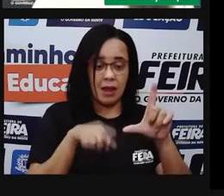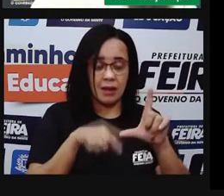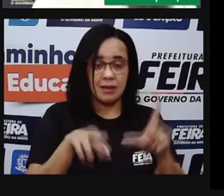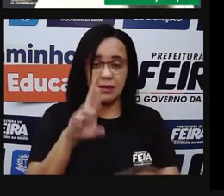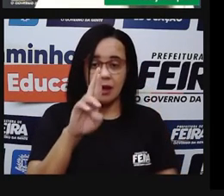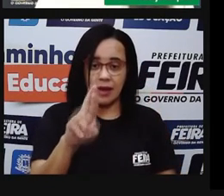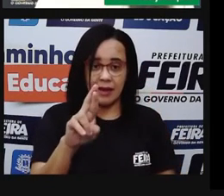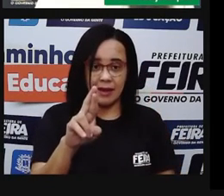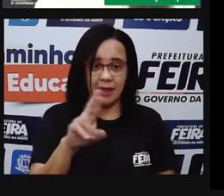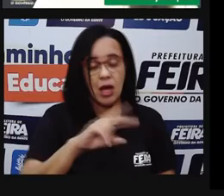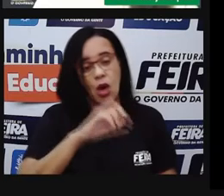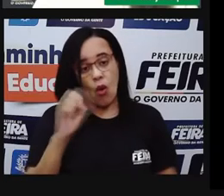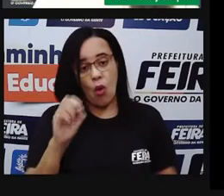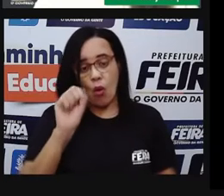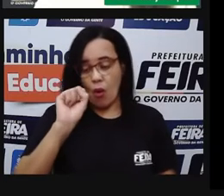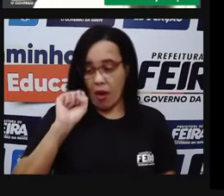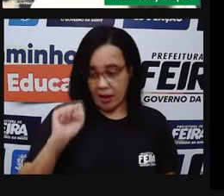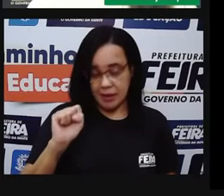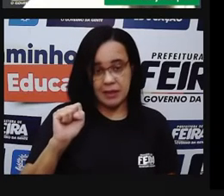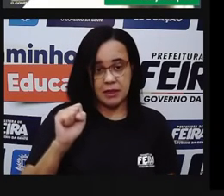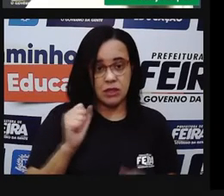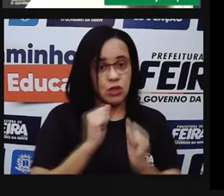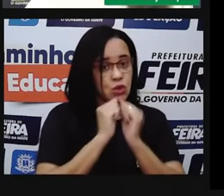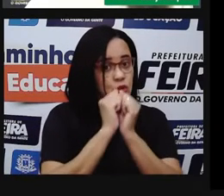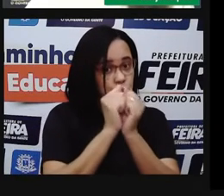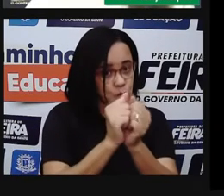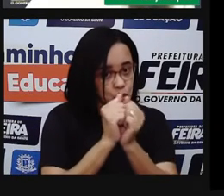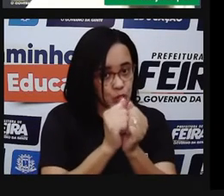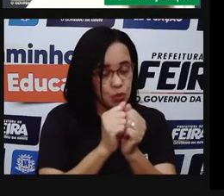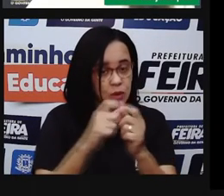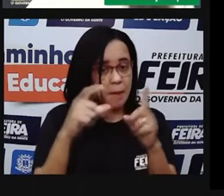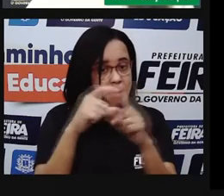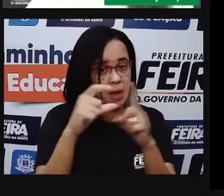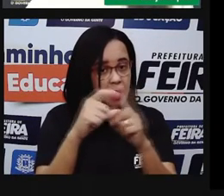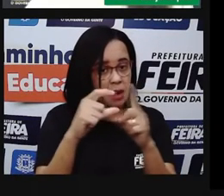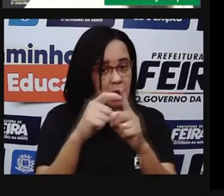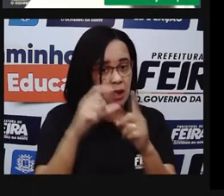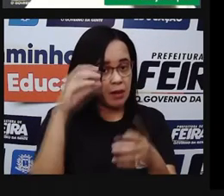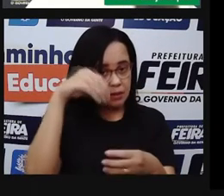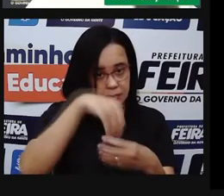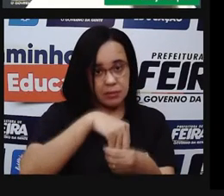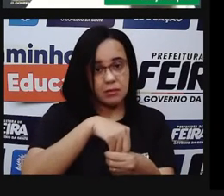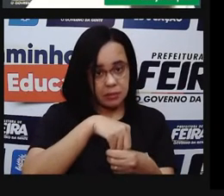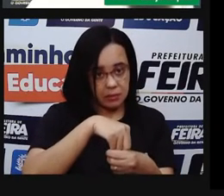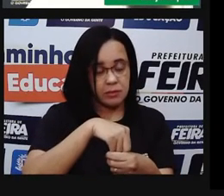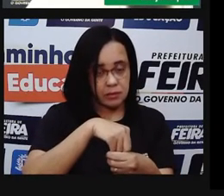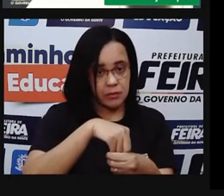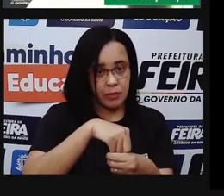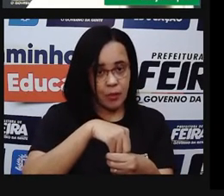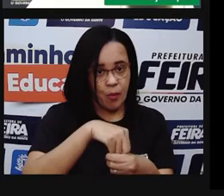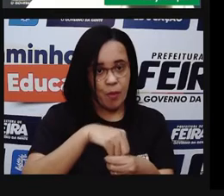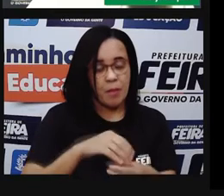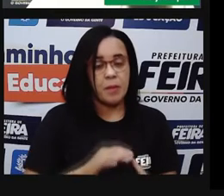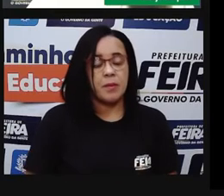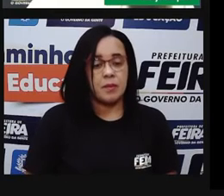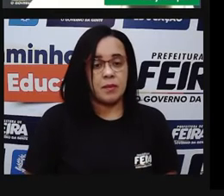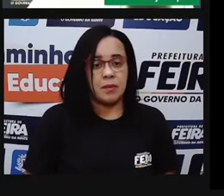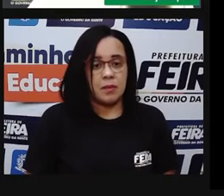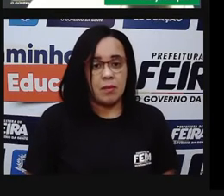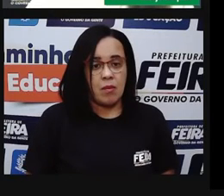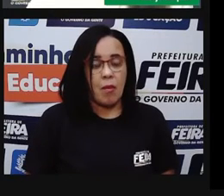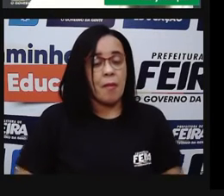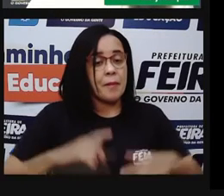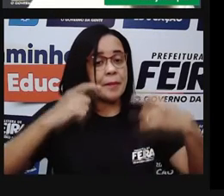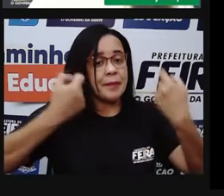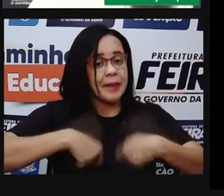tiverem 2 juntinhas, na mesma palavra, juntas, ó. Não é uma de um lado, outra de outra, não, gente. É quando tá assim,